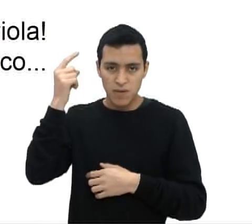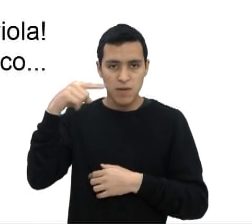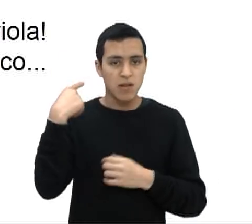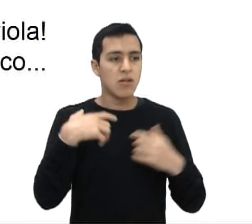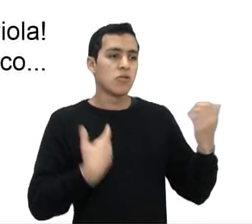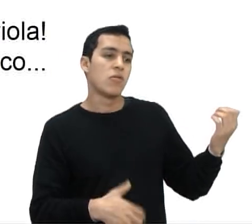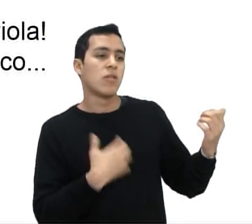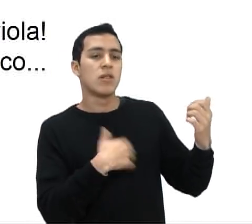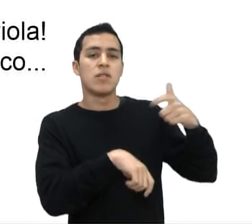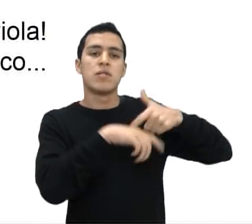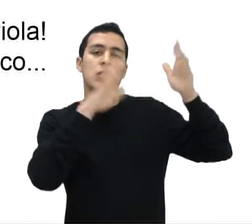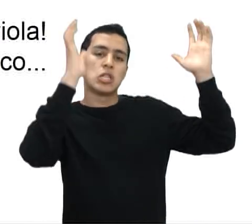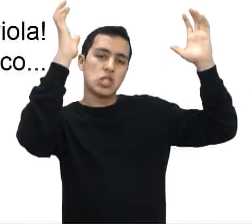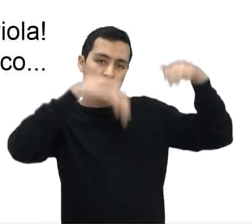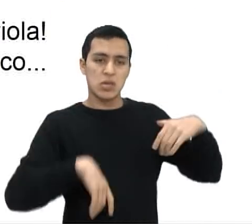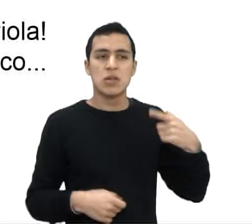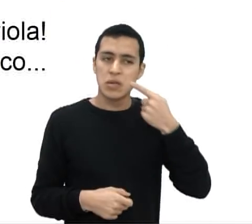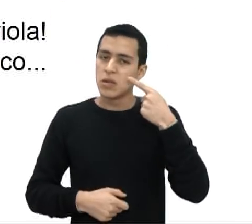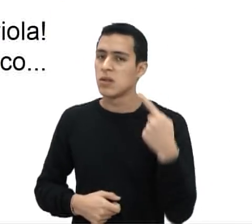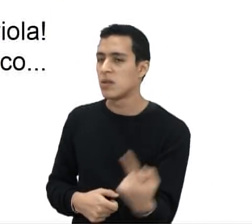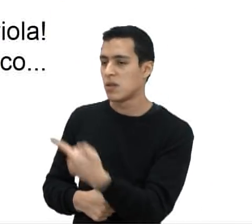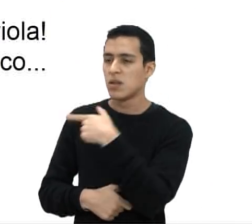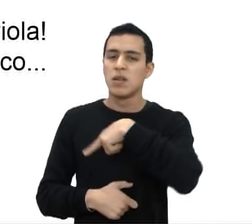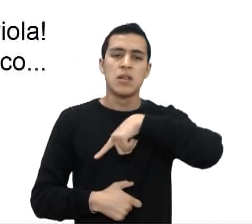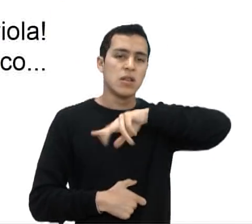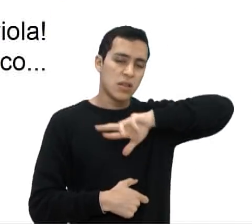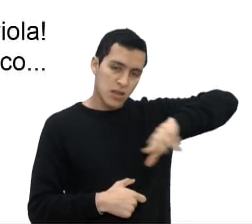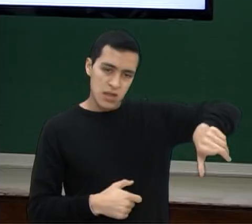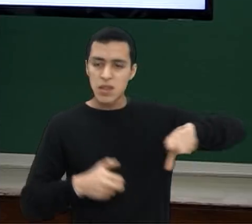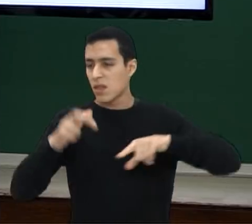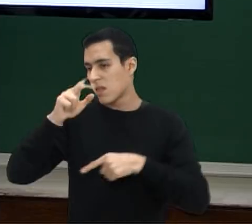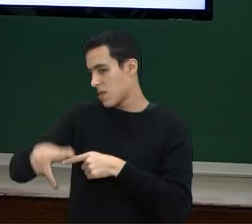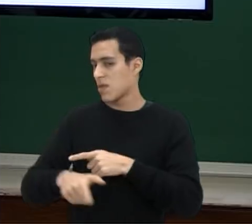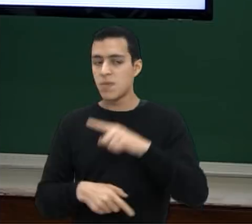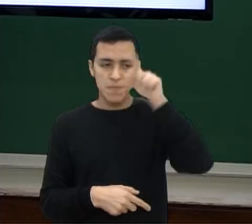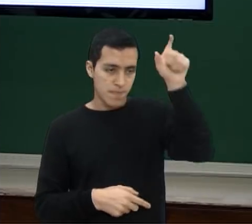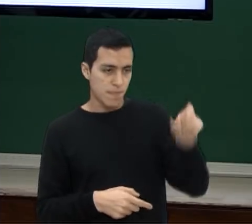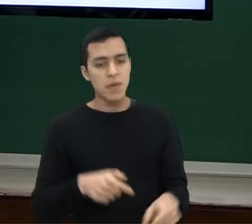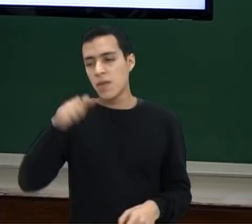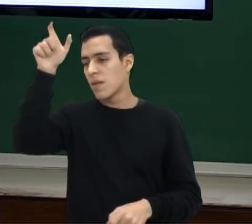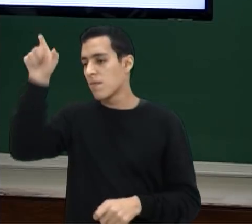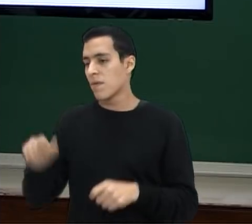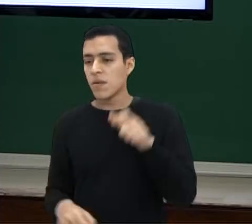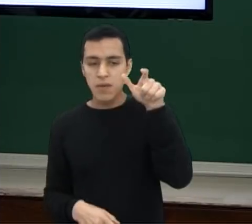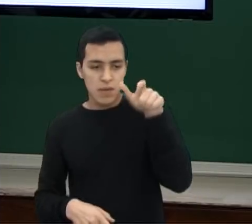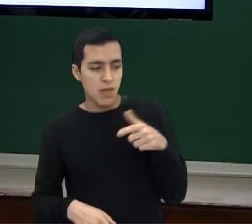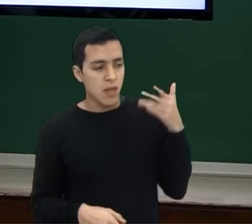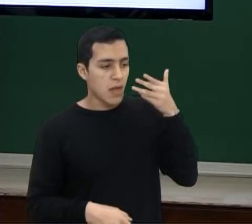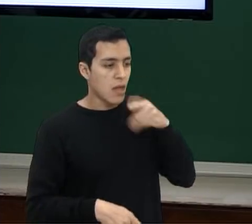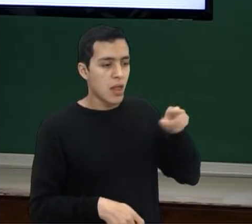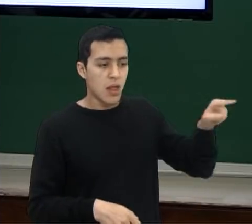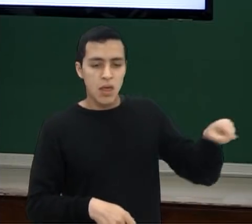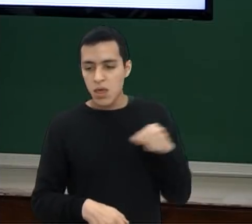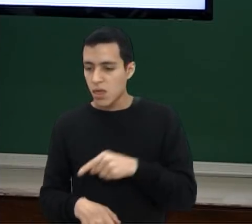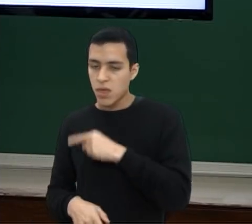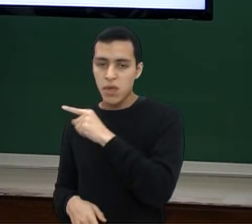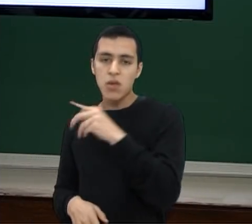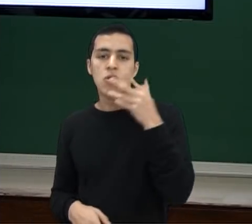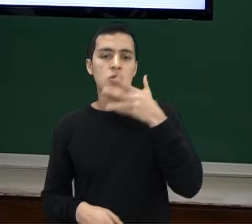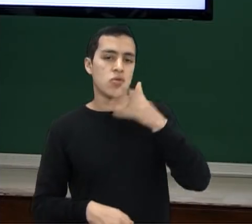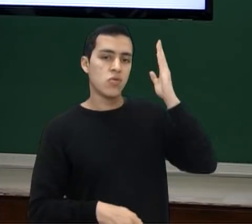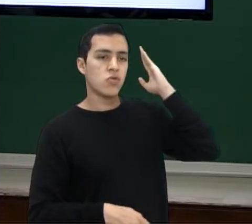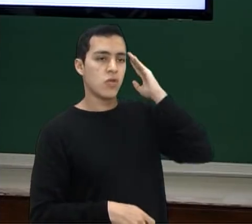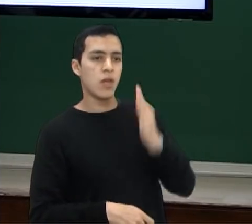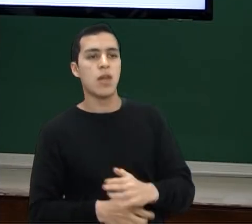na chuva. Então percebam que a gente tem a diferença ali entre a fala dos personagens, representada pelo discurso direto, né?